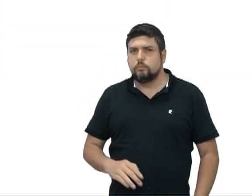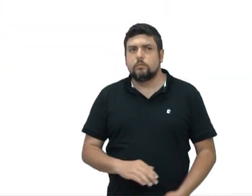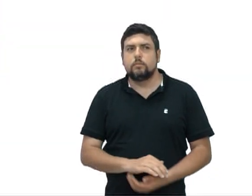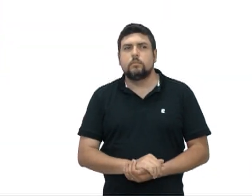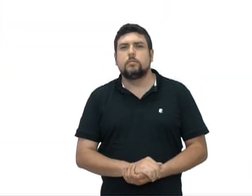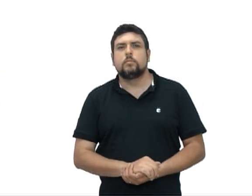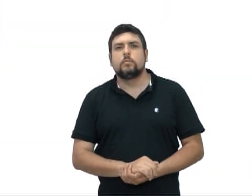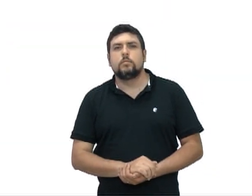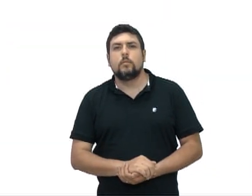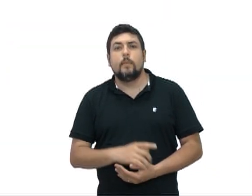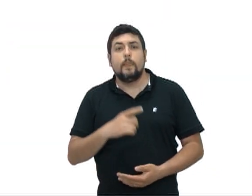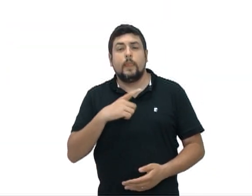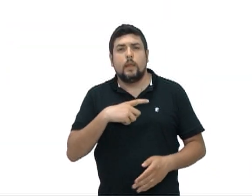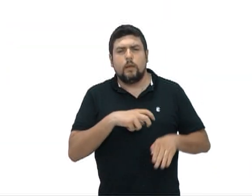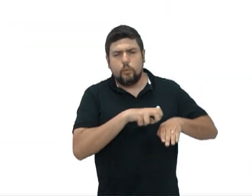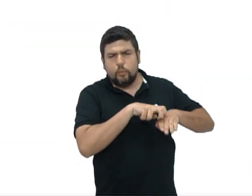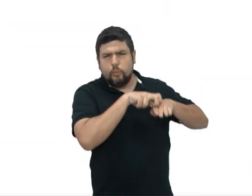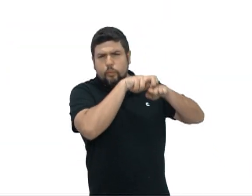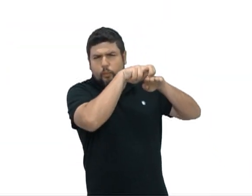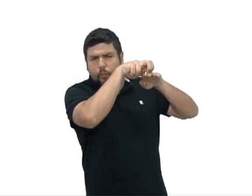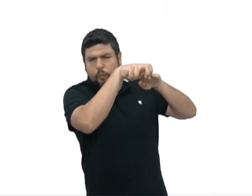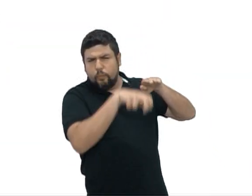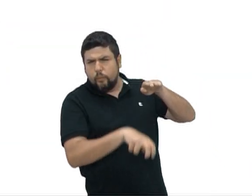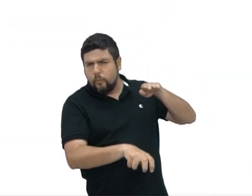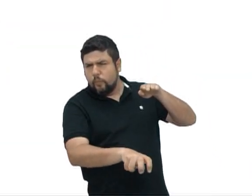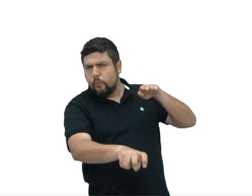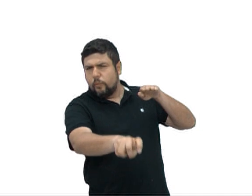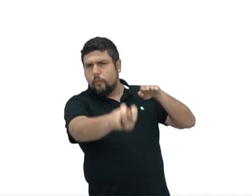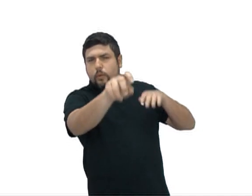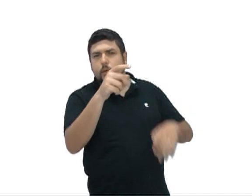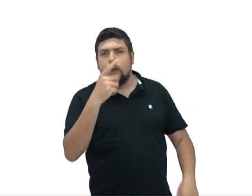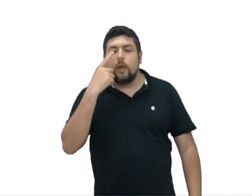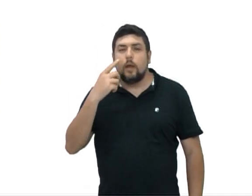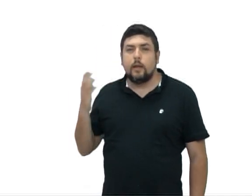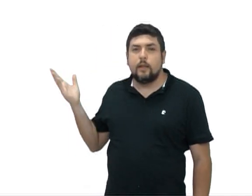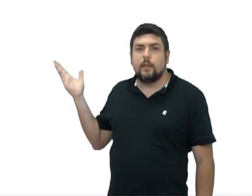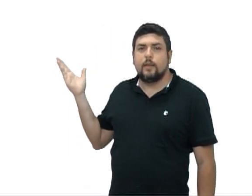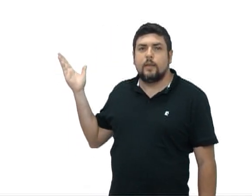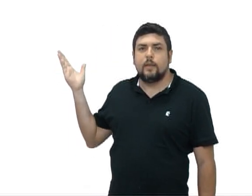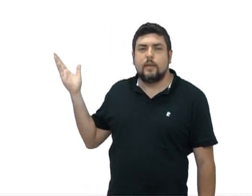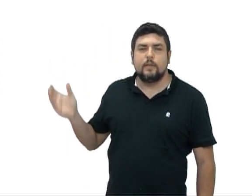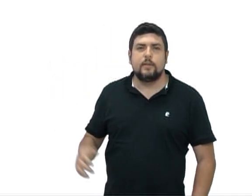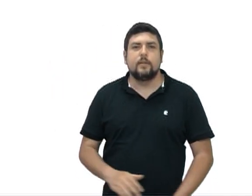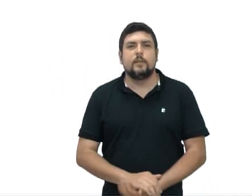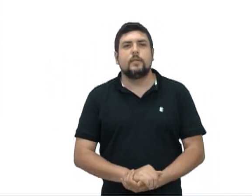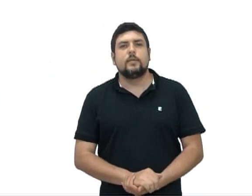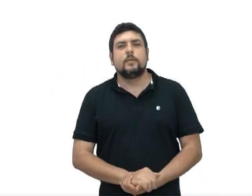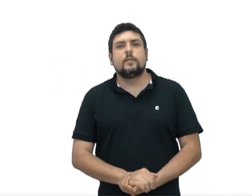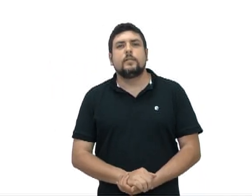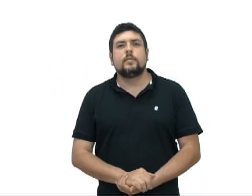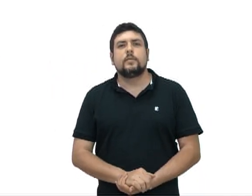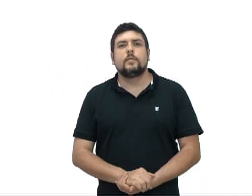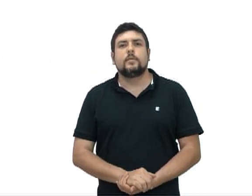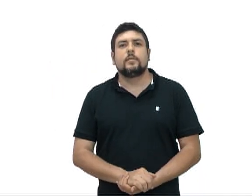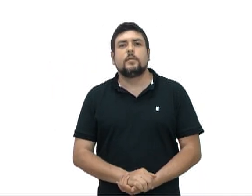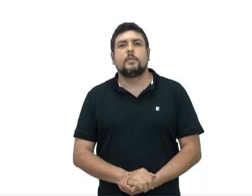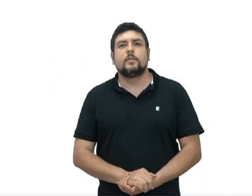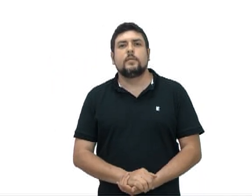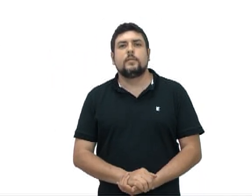Como falamos anteriormente, a gente vê ali na animação, ele faz a manobra, só